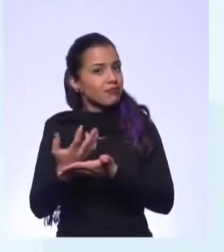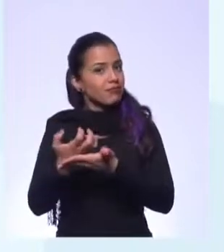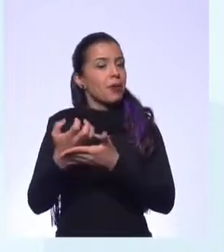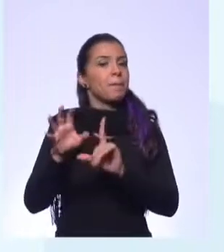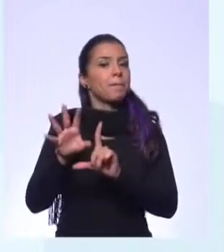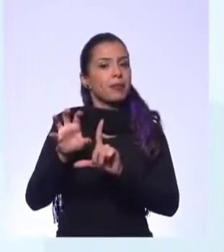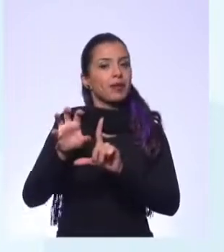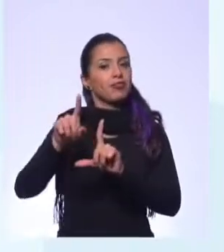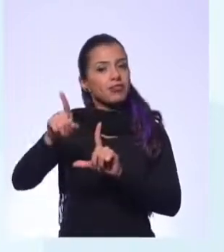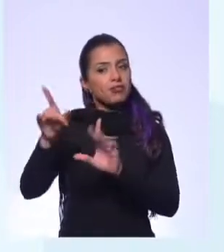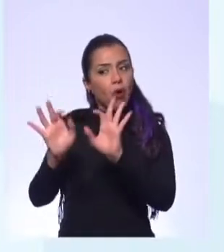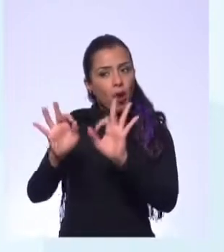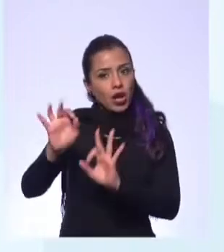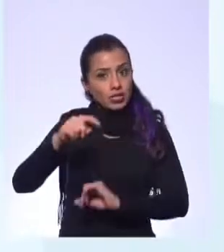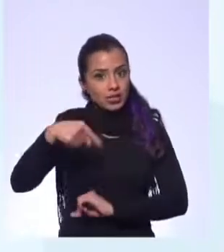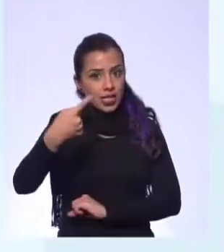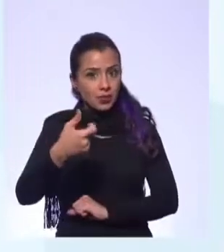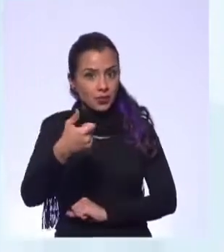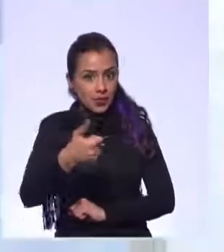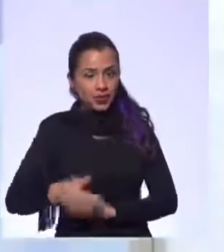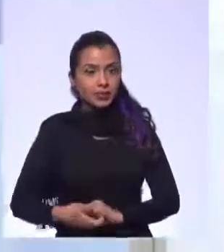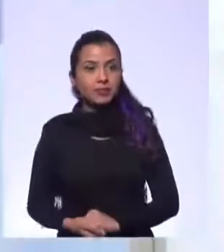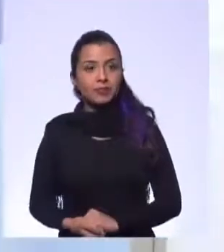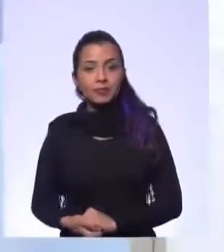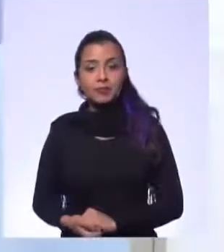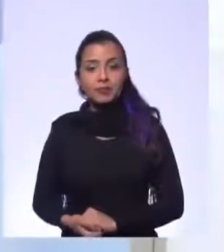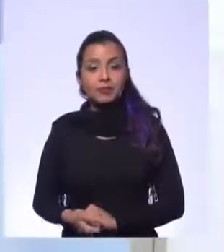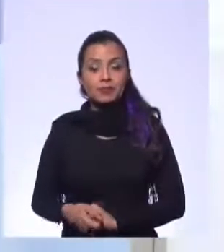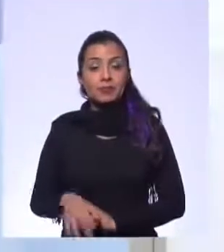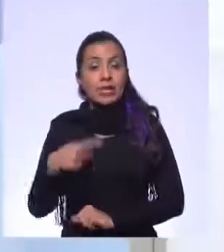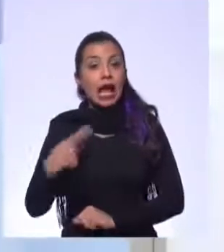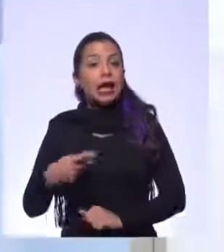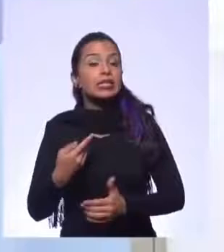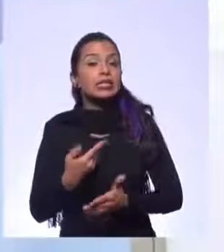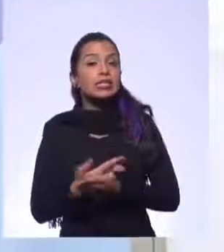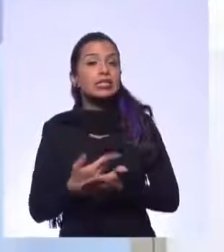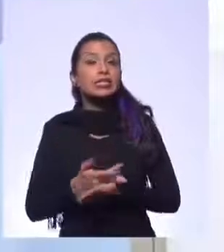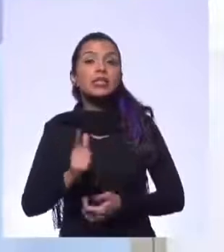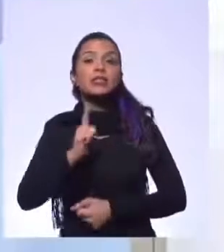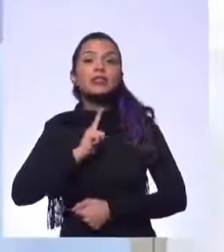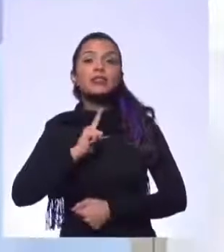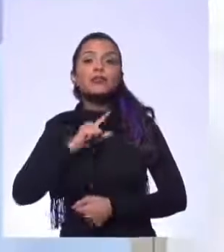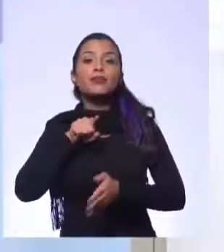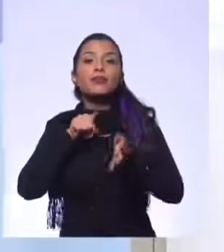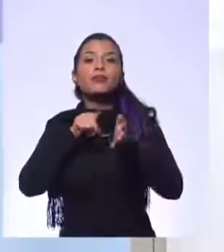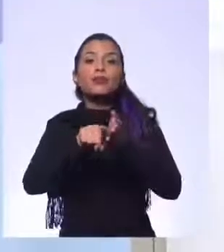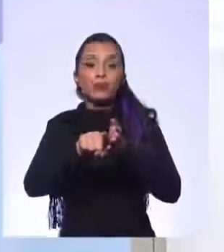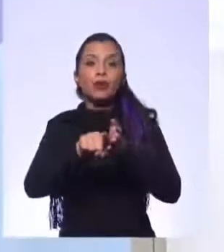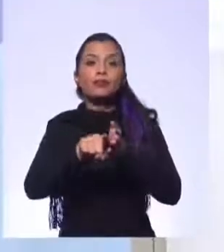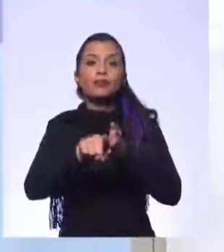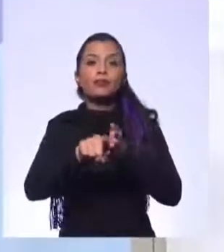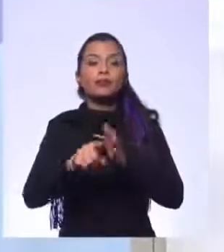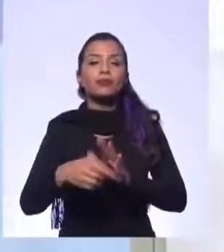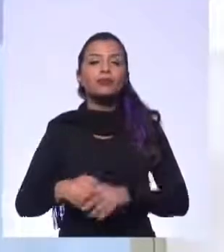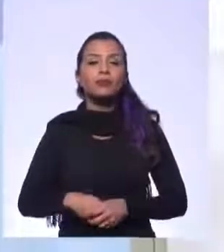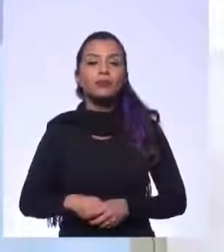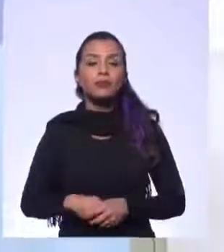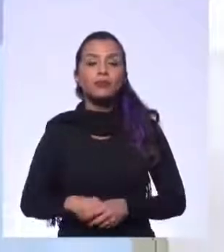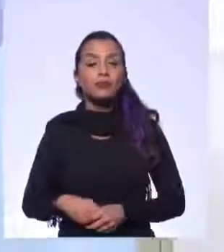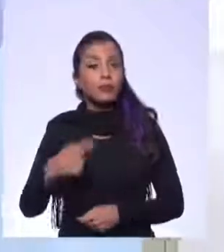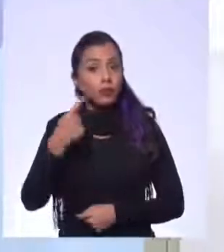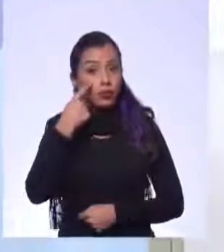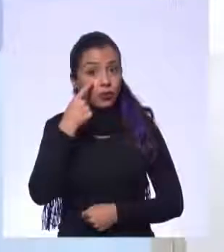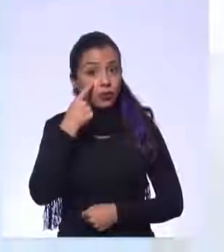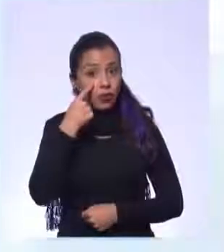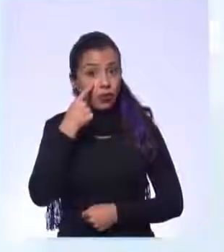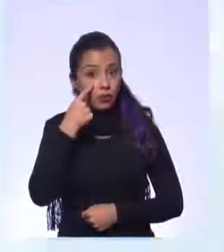você organiza bonitinho. For this class, para essa aula, we have a question. Nós temos uma pergunta. Olha lá a